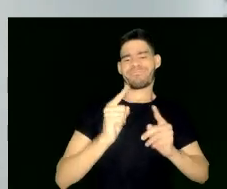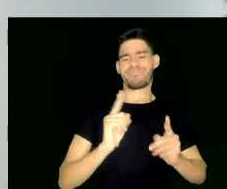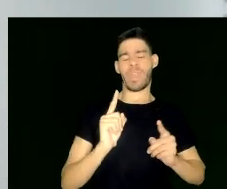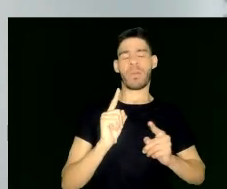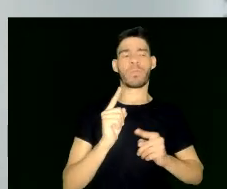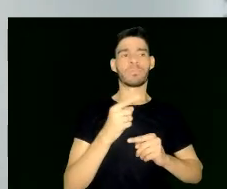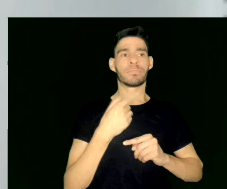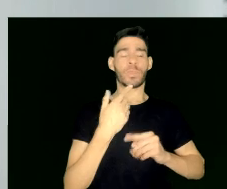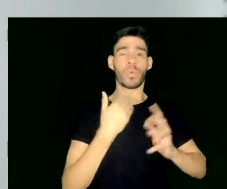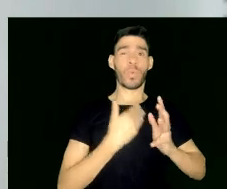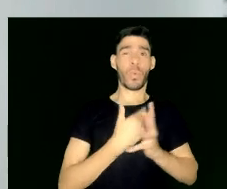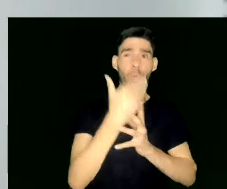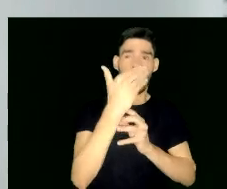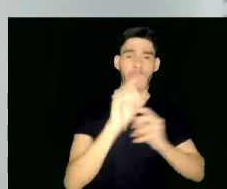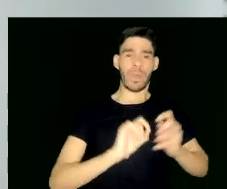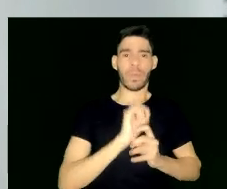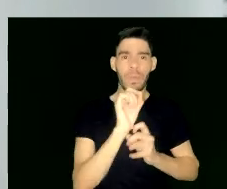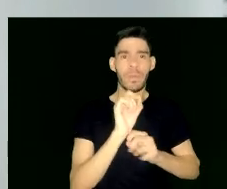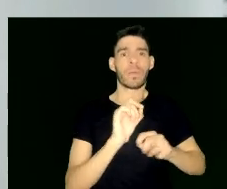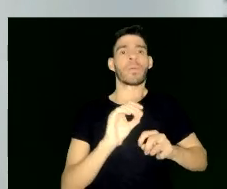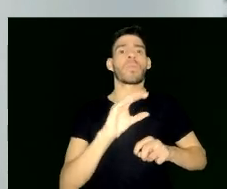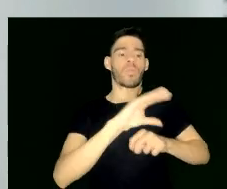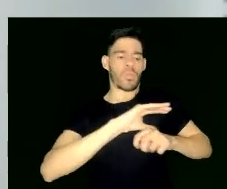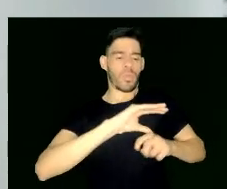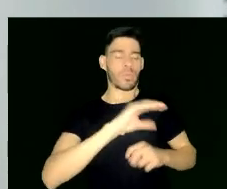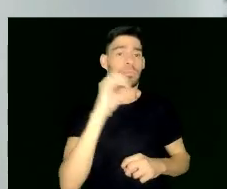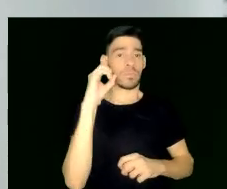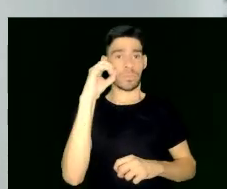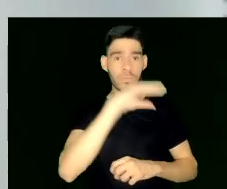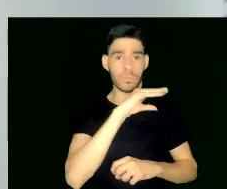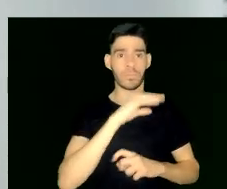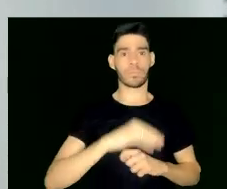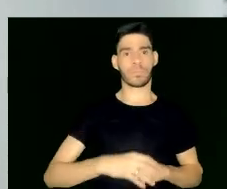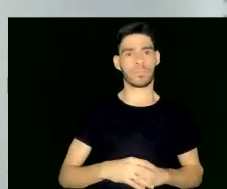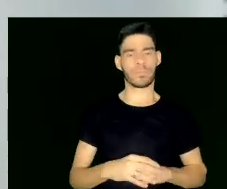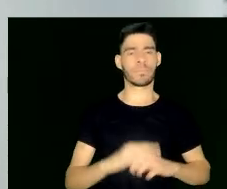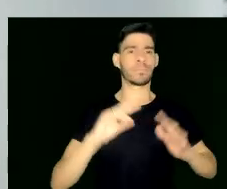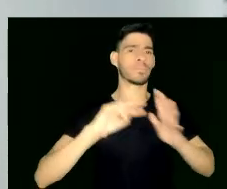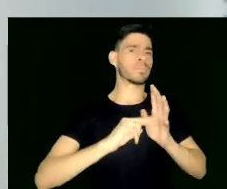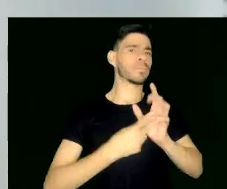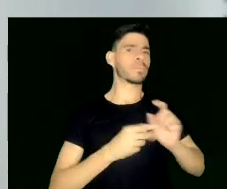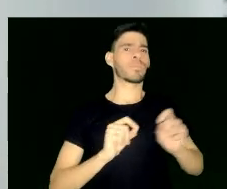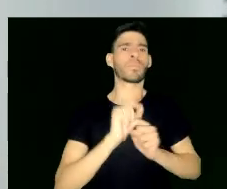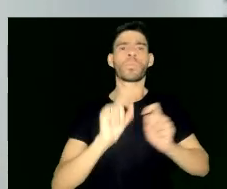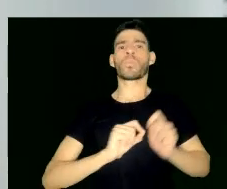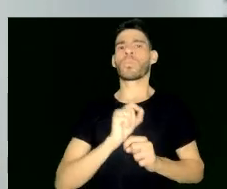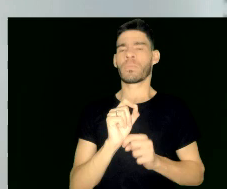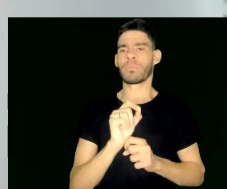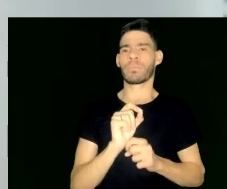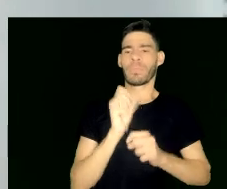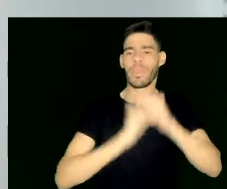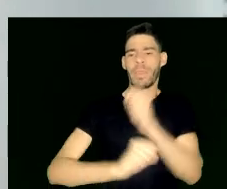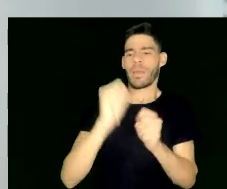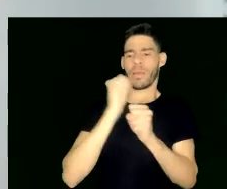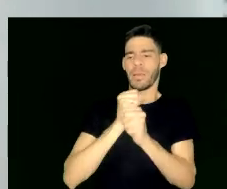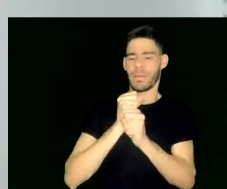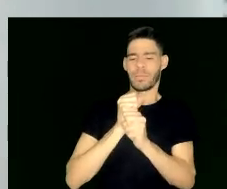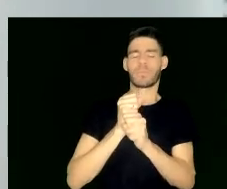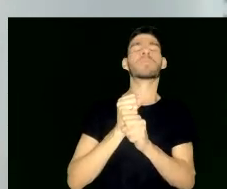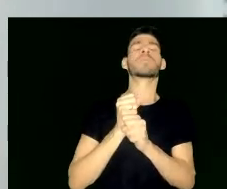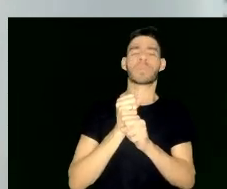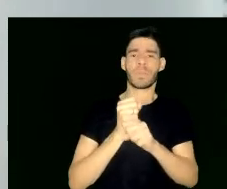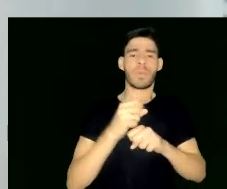partidarizada. Começando pelo constitucionalismo abusivo. O que significa isso? Alguns